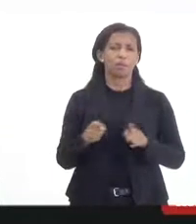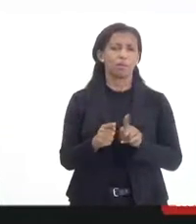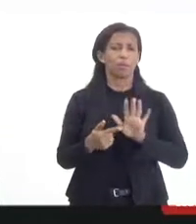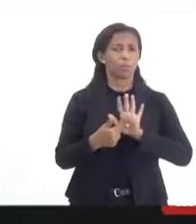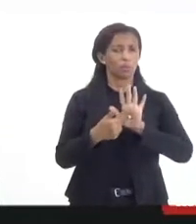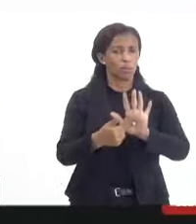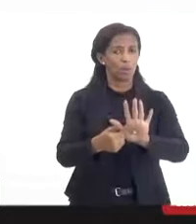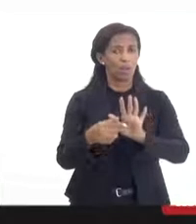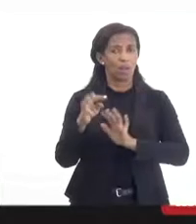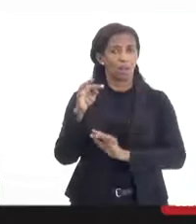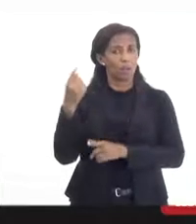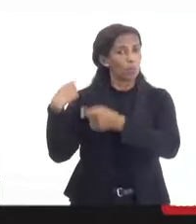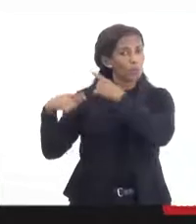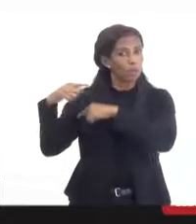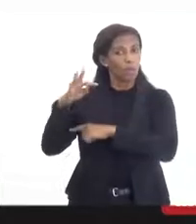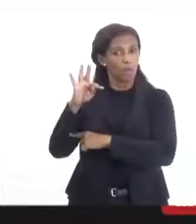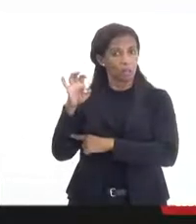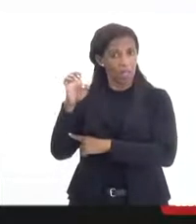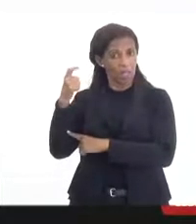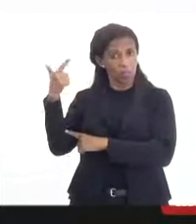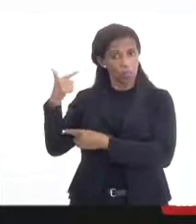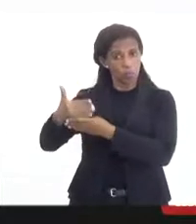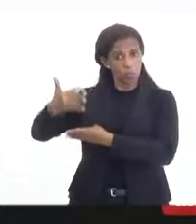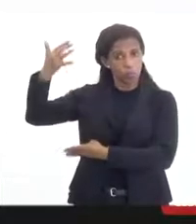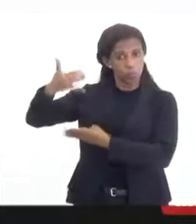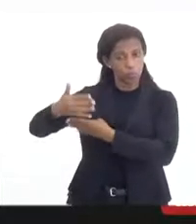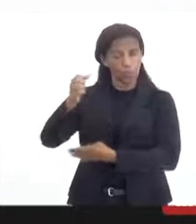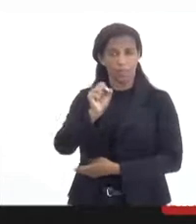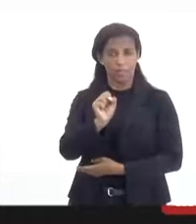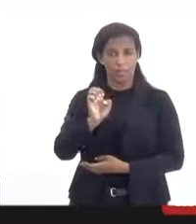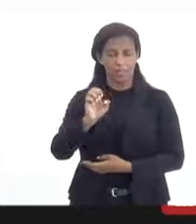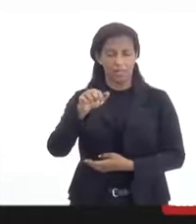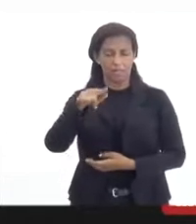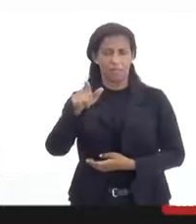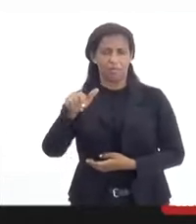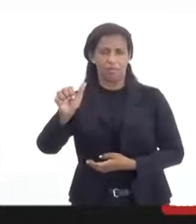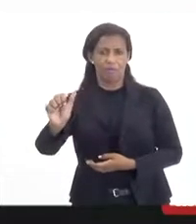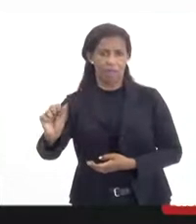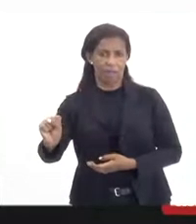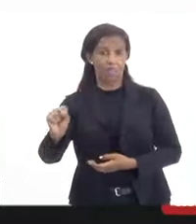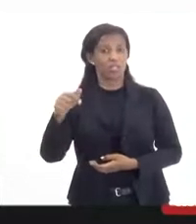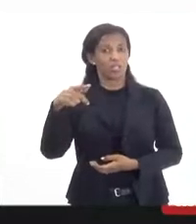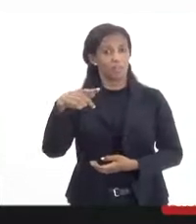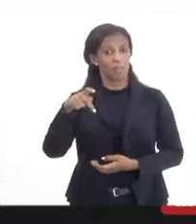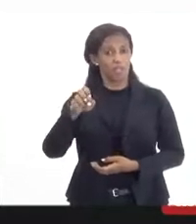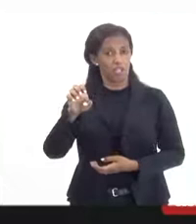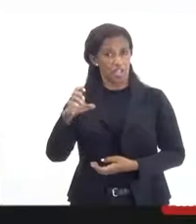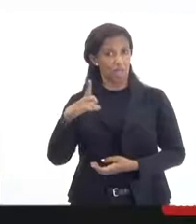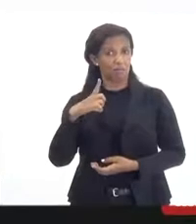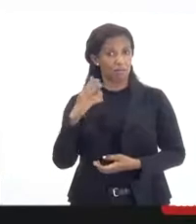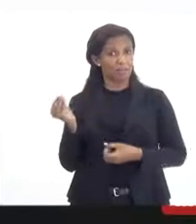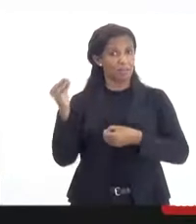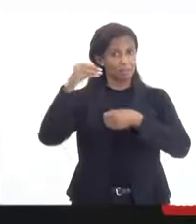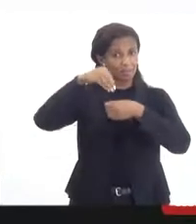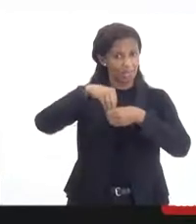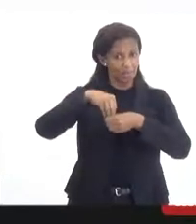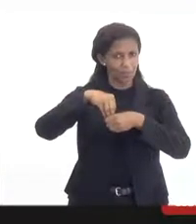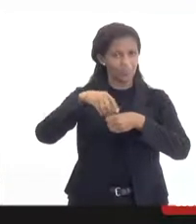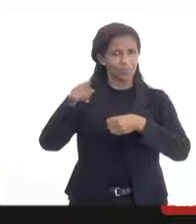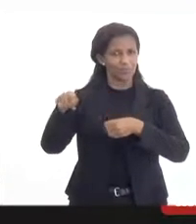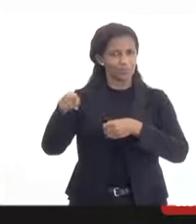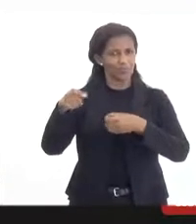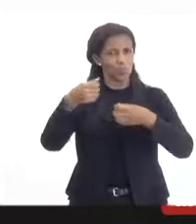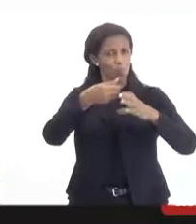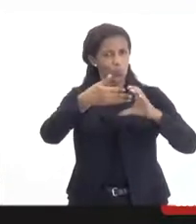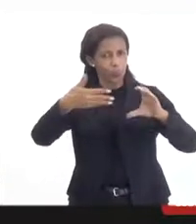teses que foram colocadas pela Cefaz e PGE, mas eu também tenho dentro dessa mesma característica